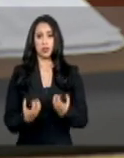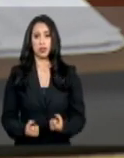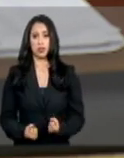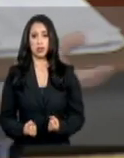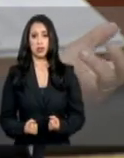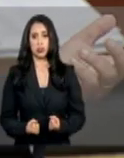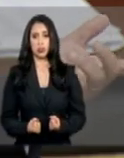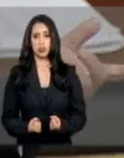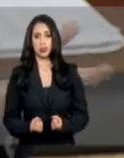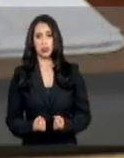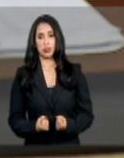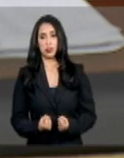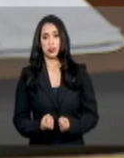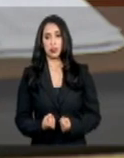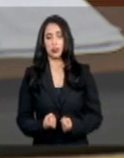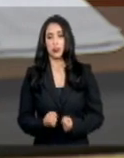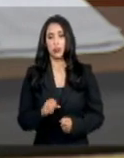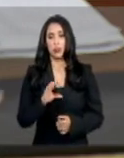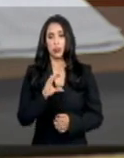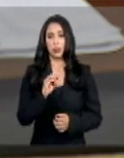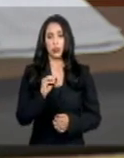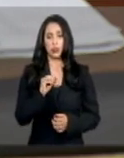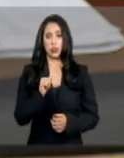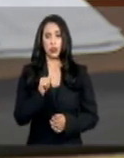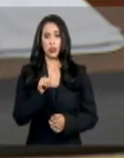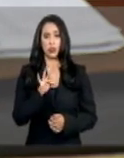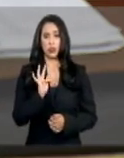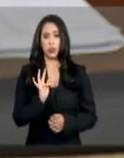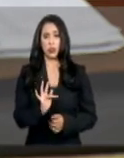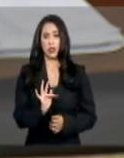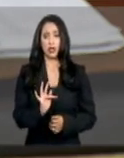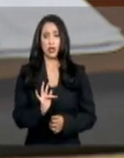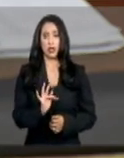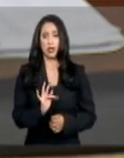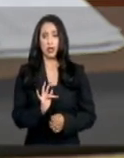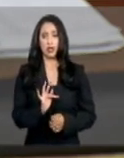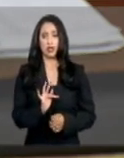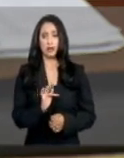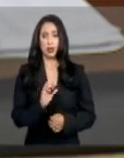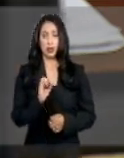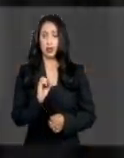pelo coaf o órgão que o sucedeu